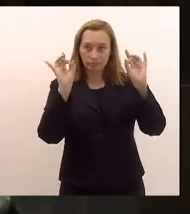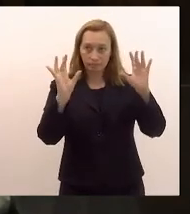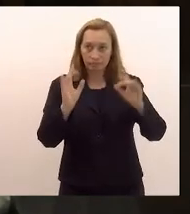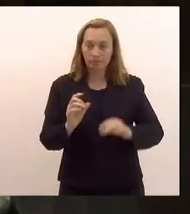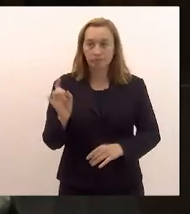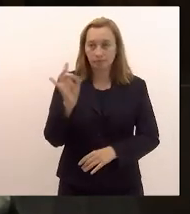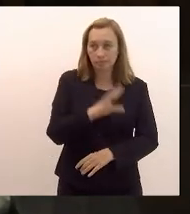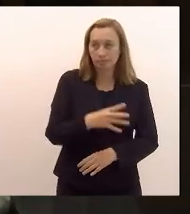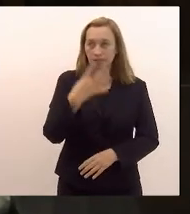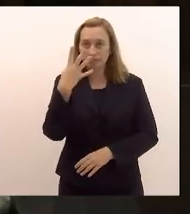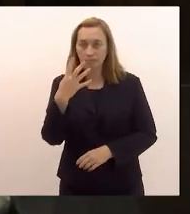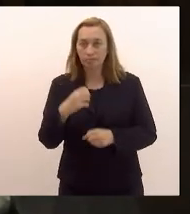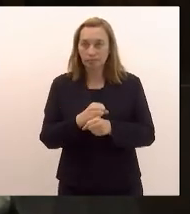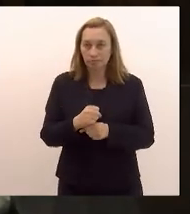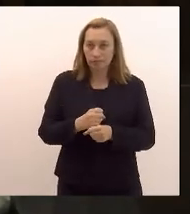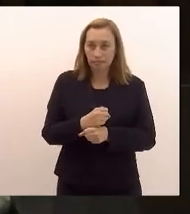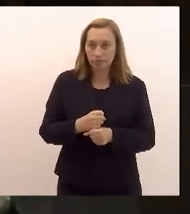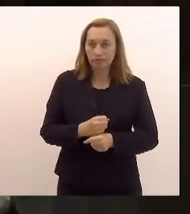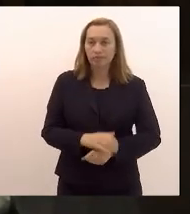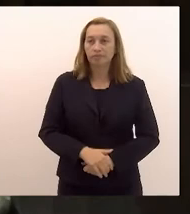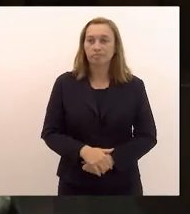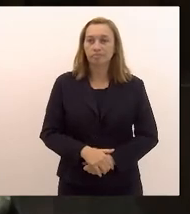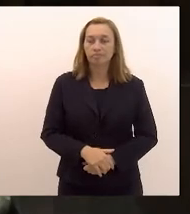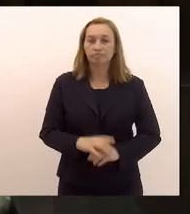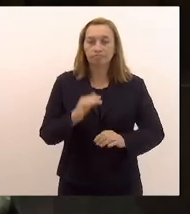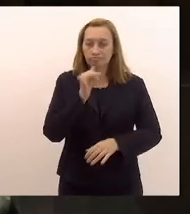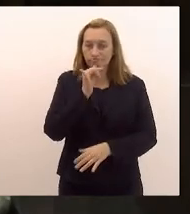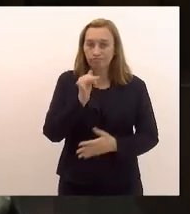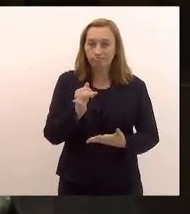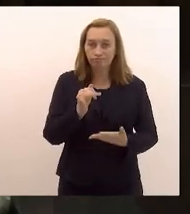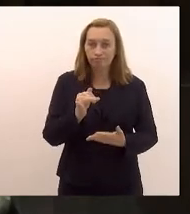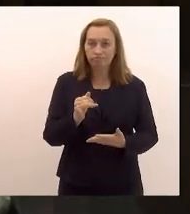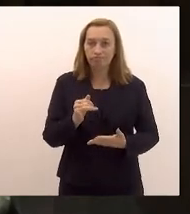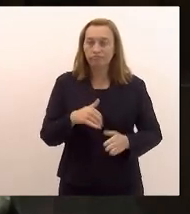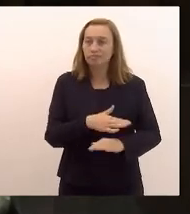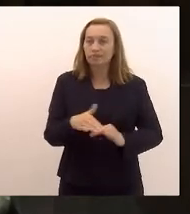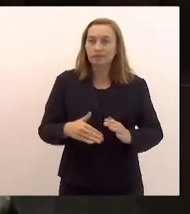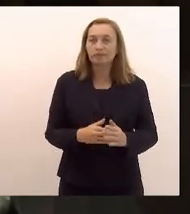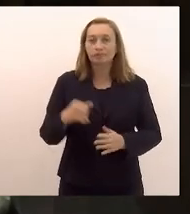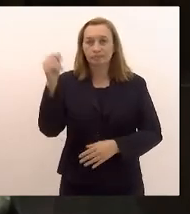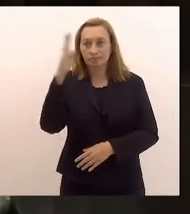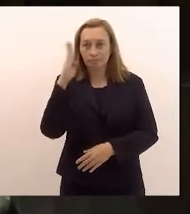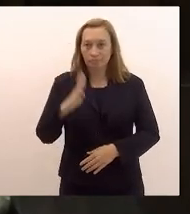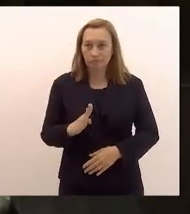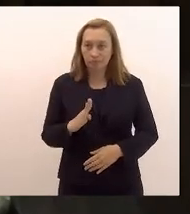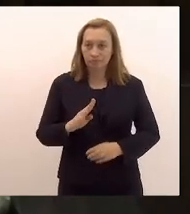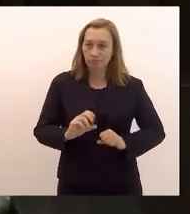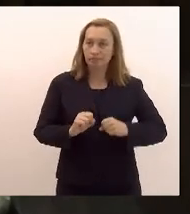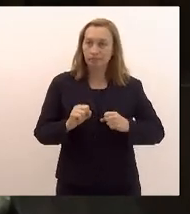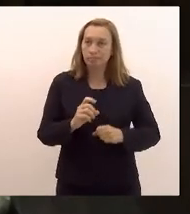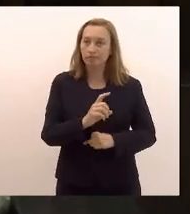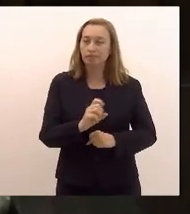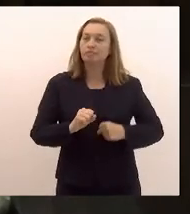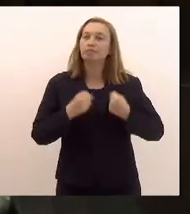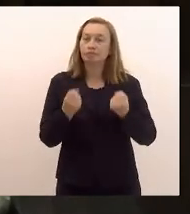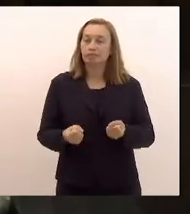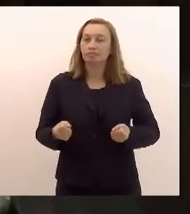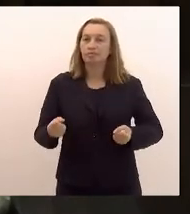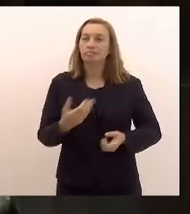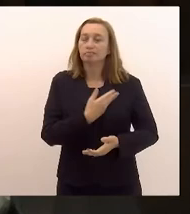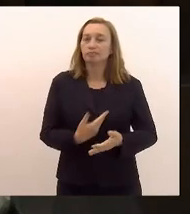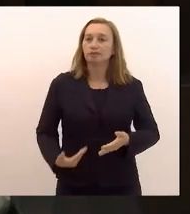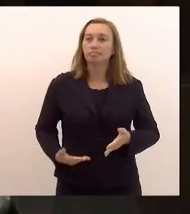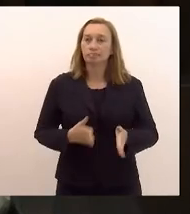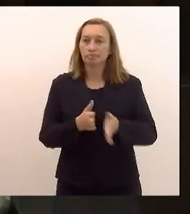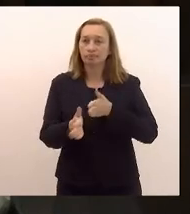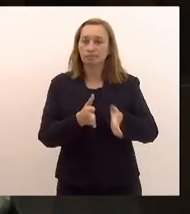nos últimos quatro anos ela foi um exemplo em um farol para todo Brasil de Defesa do modelo público de acesso à justiça